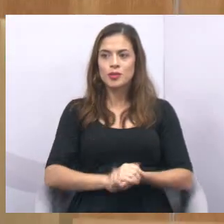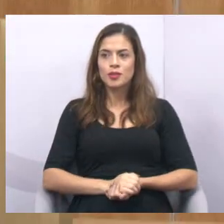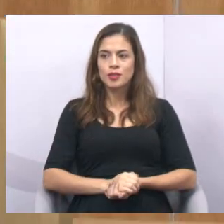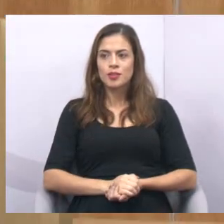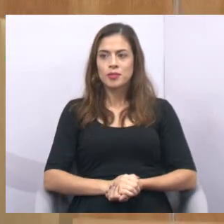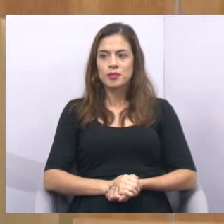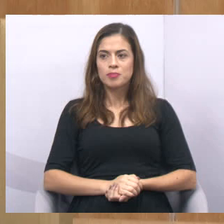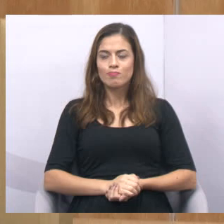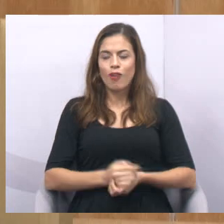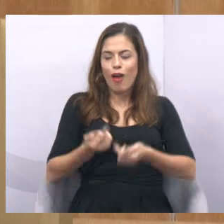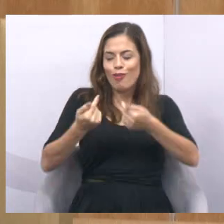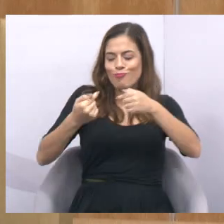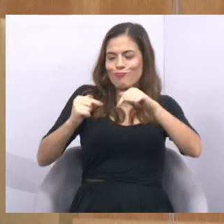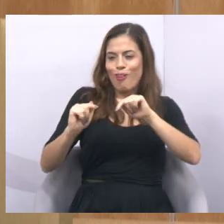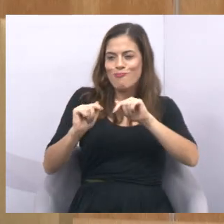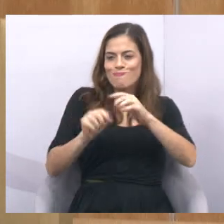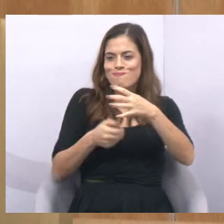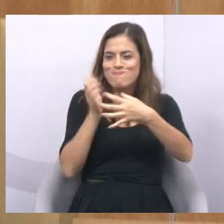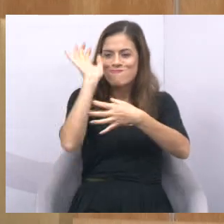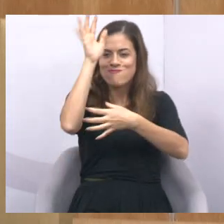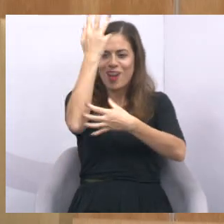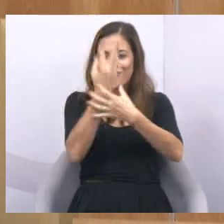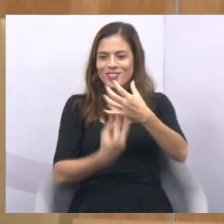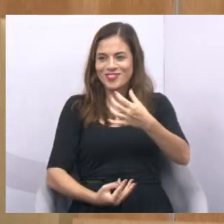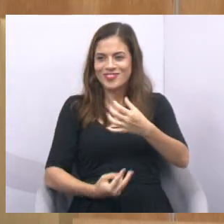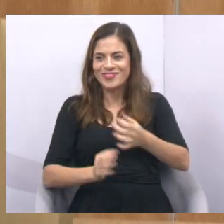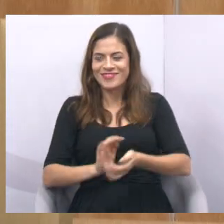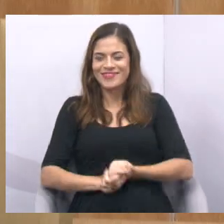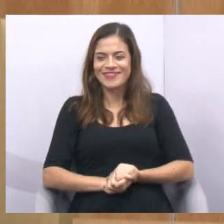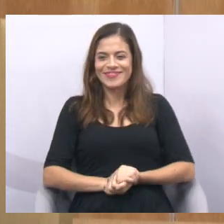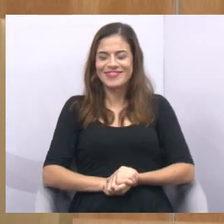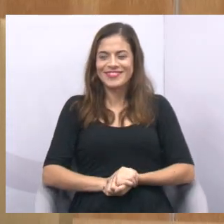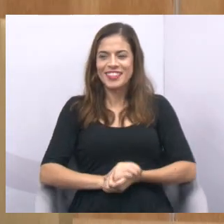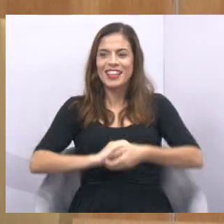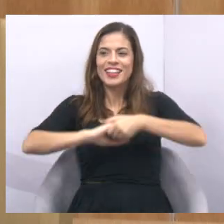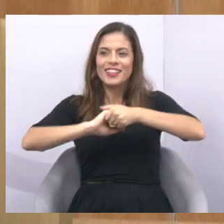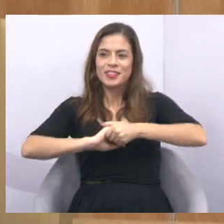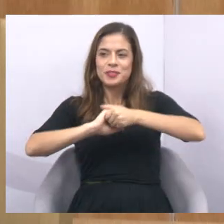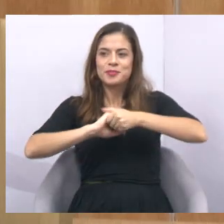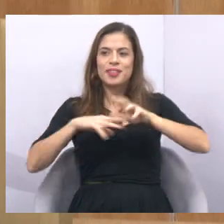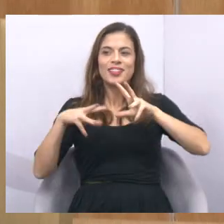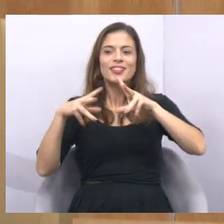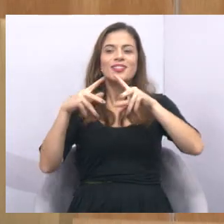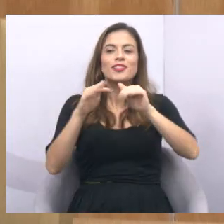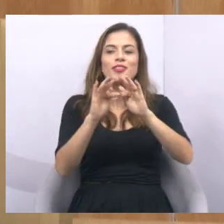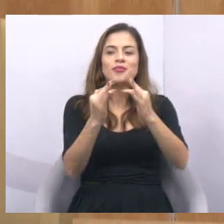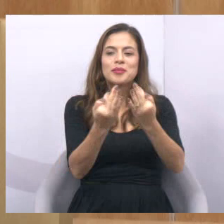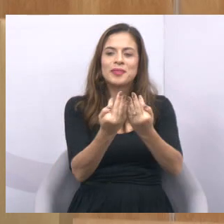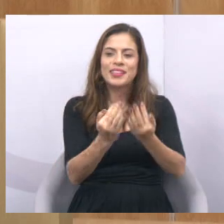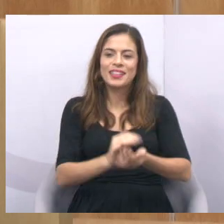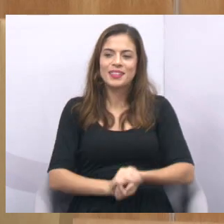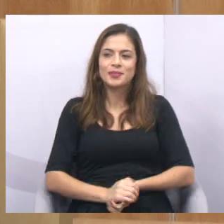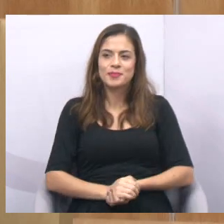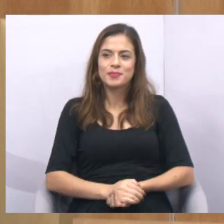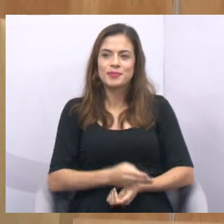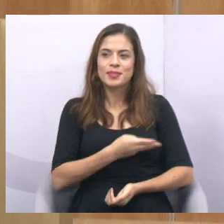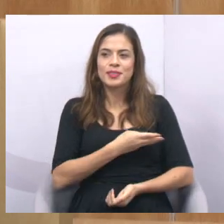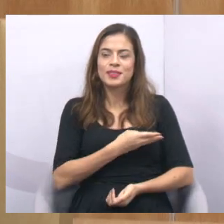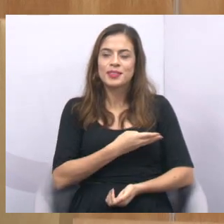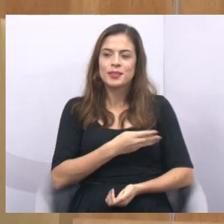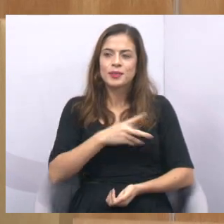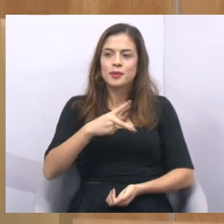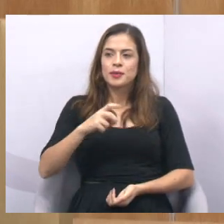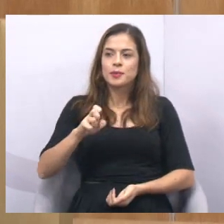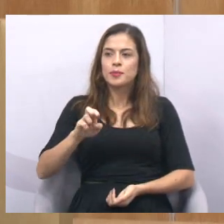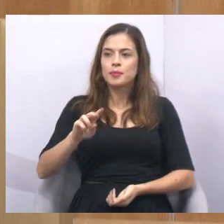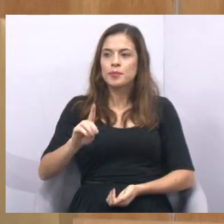antigo adversário no basquete, daqui a pouco a gente vai falar sobre isso, Júnior. Cumprimento todos os seus familiares, meu amigo Pedrinho hoje, que faz